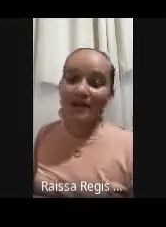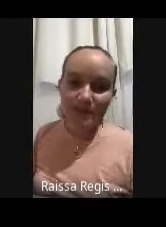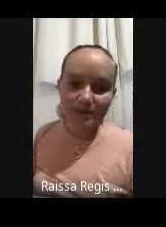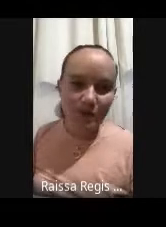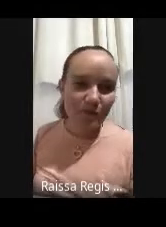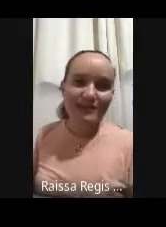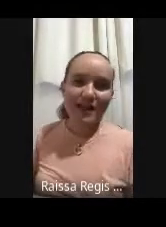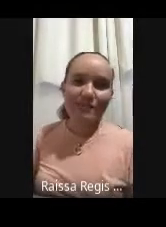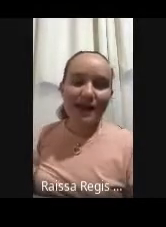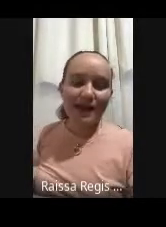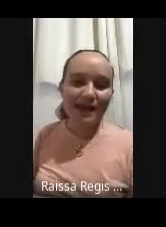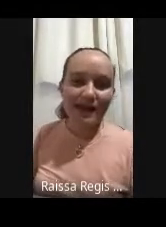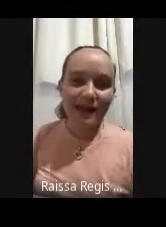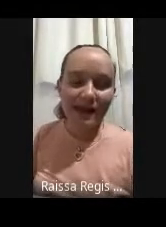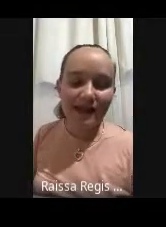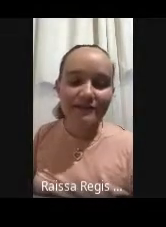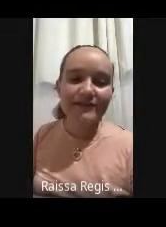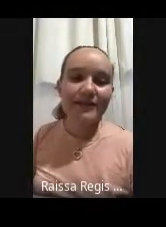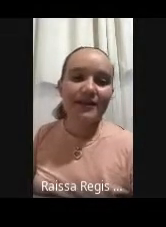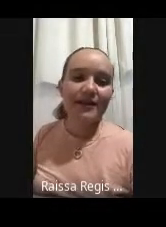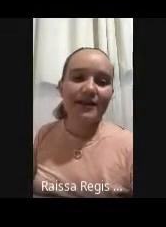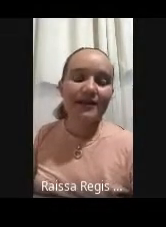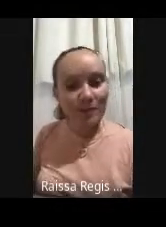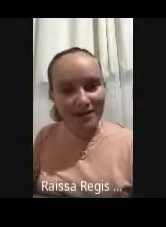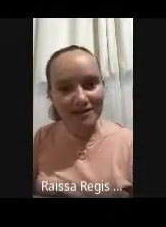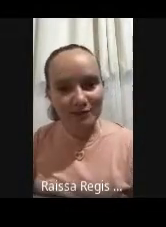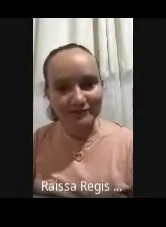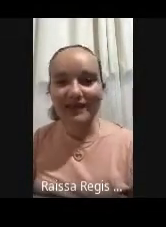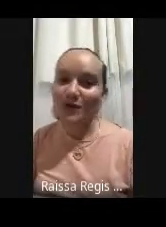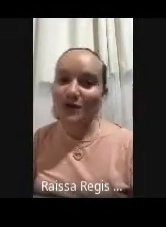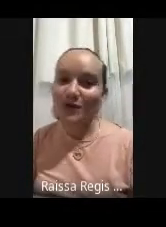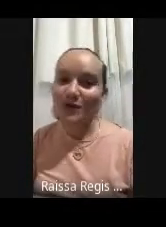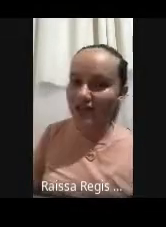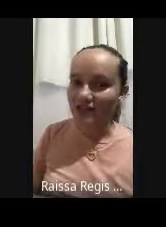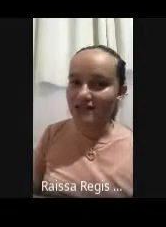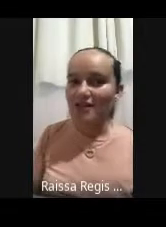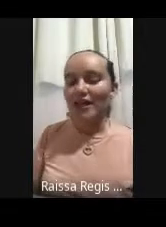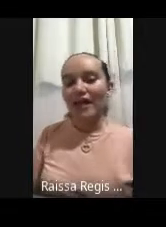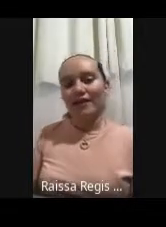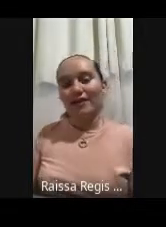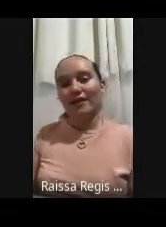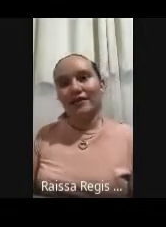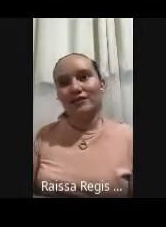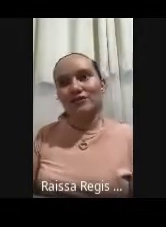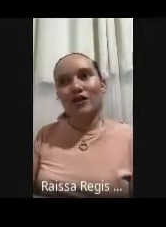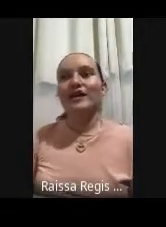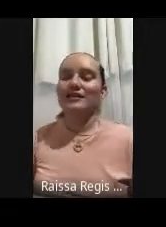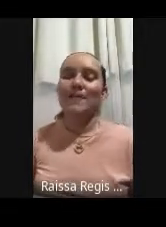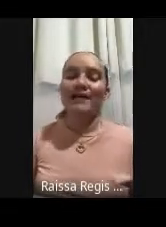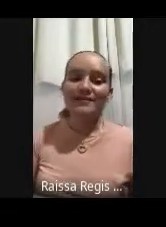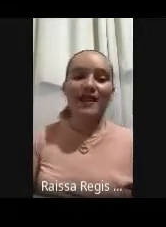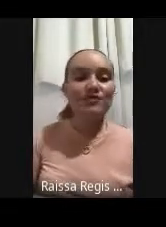A Libras, como vocês sabem, ela é do Brasil, né? Língua brasileira de sinais. Só que